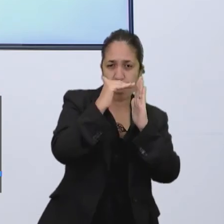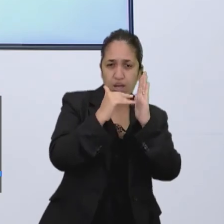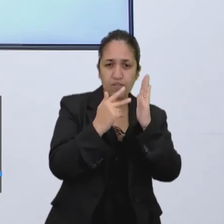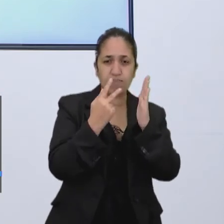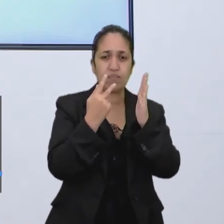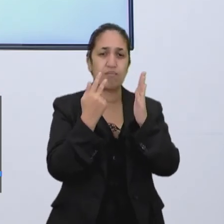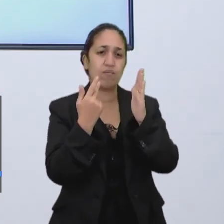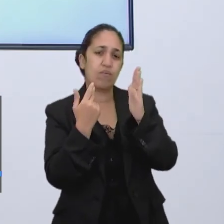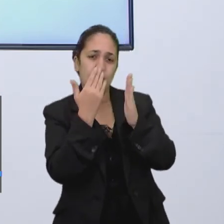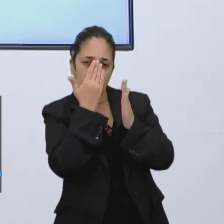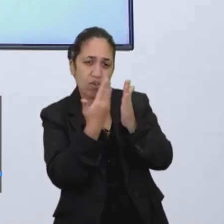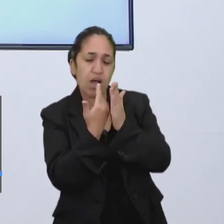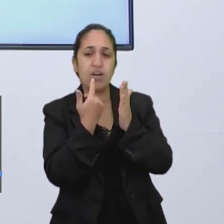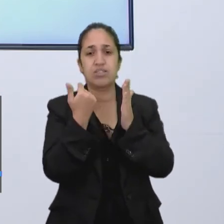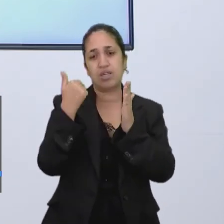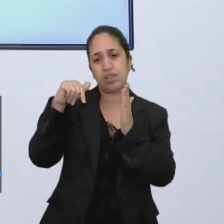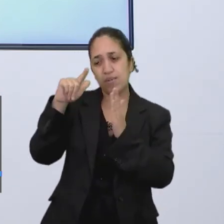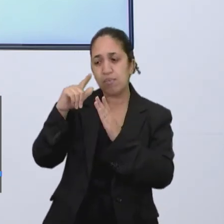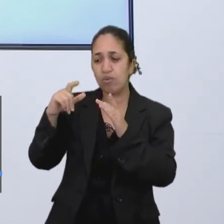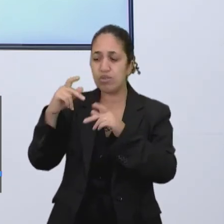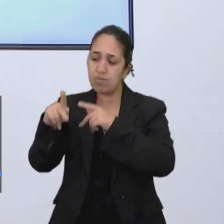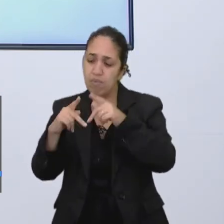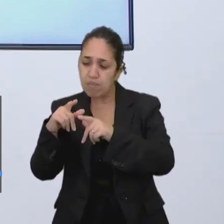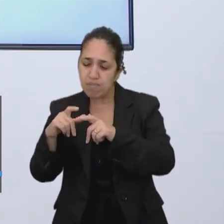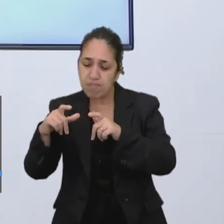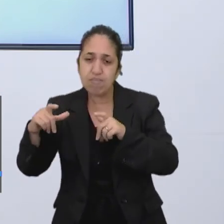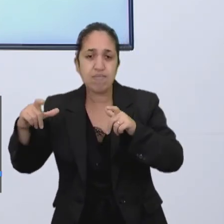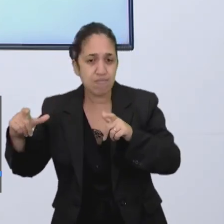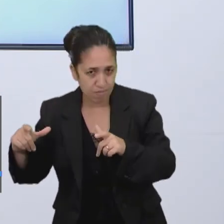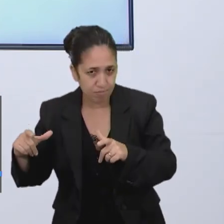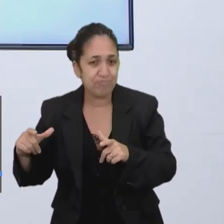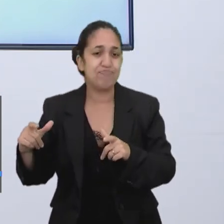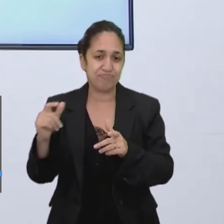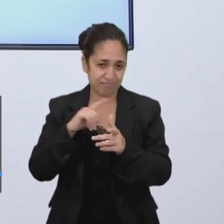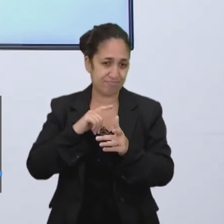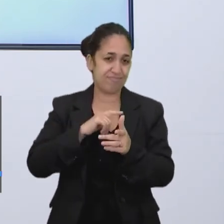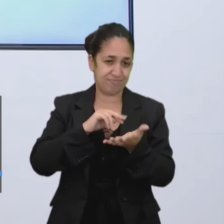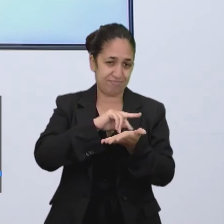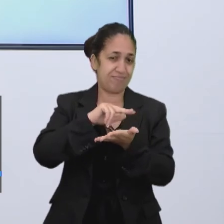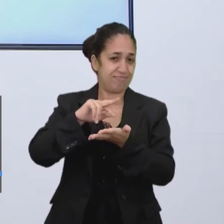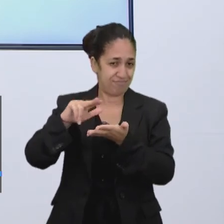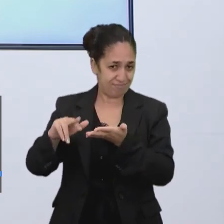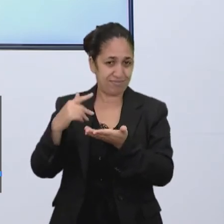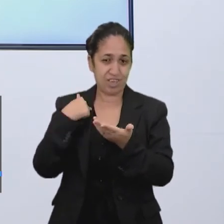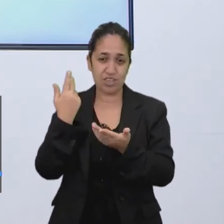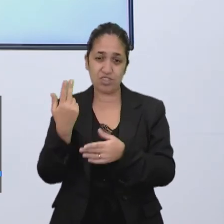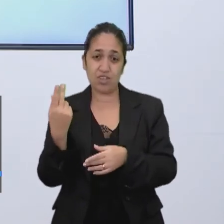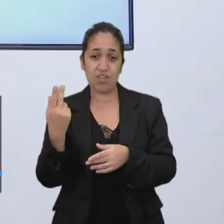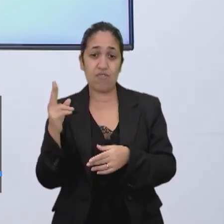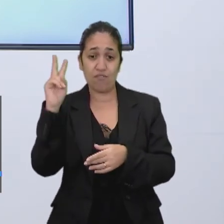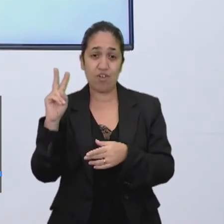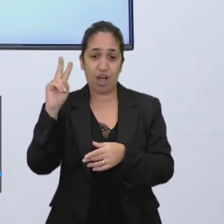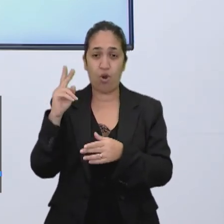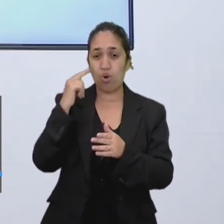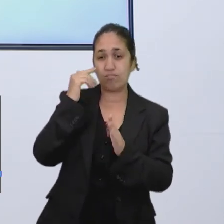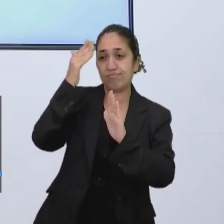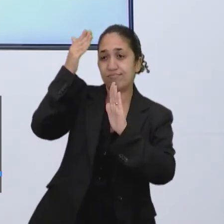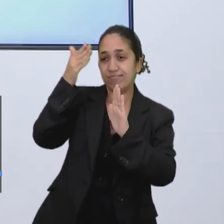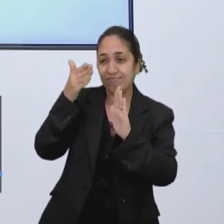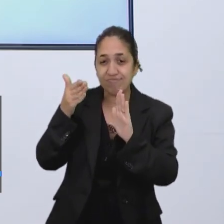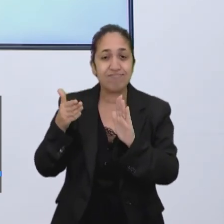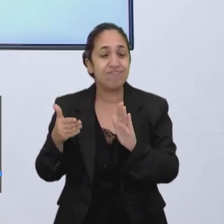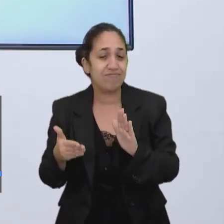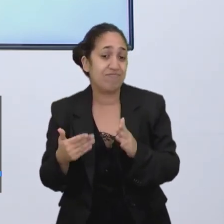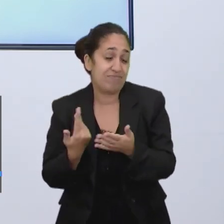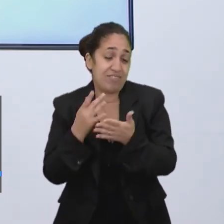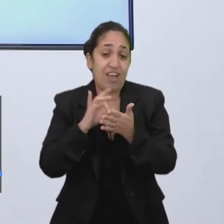da população, vai ter o índice aí, né, do nível de confiança, a gente vai usar esse valorzinho padronizado. Então veja, na